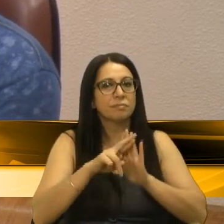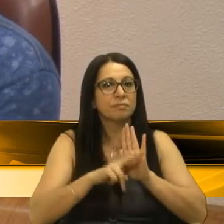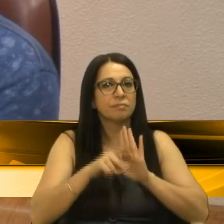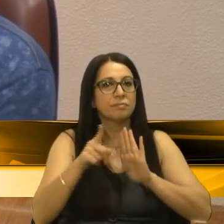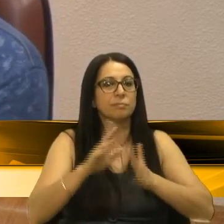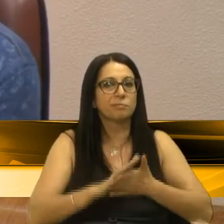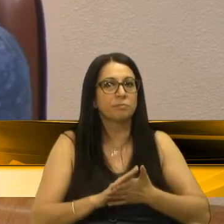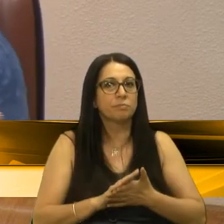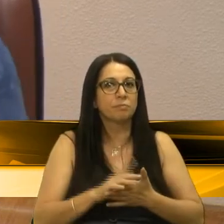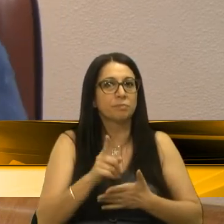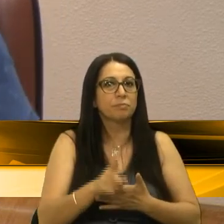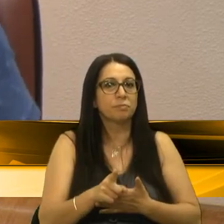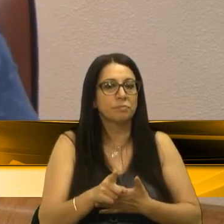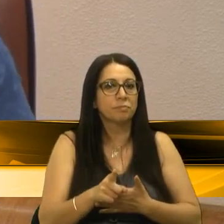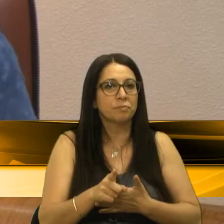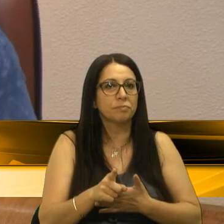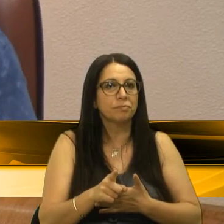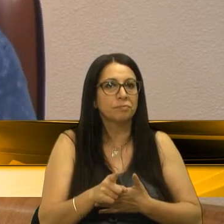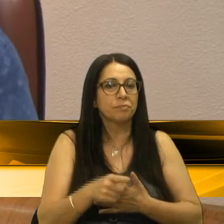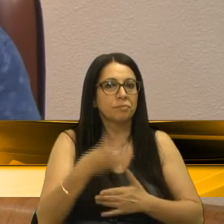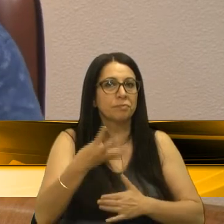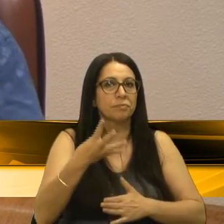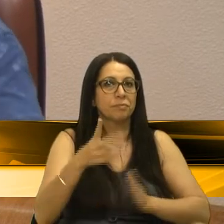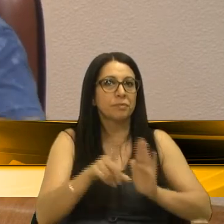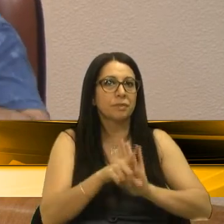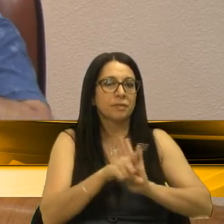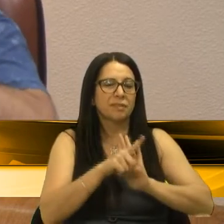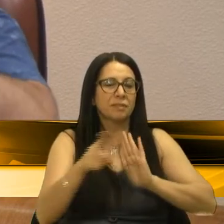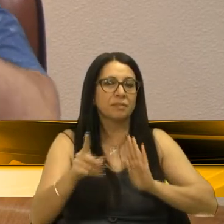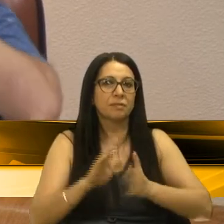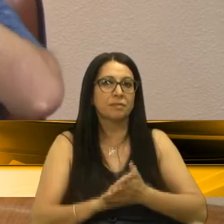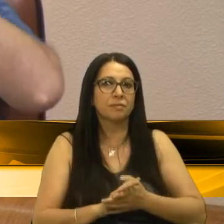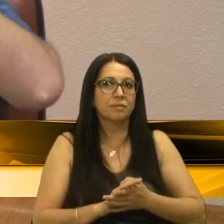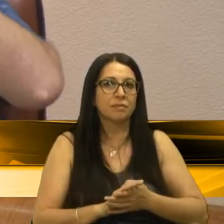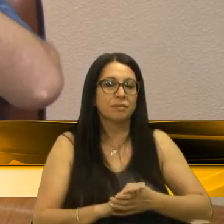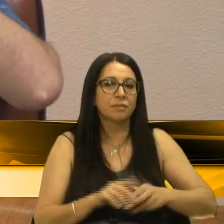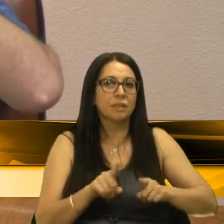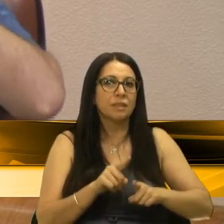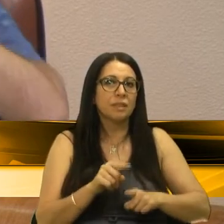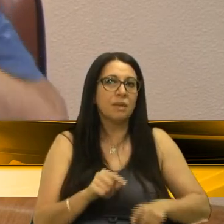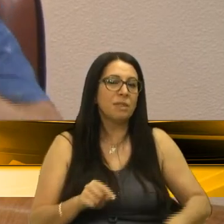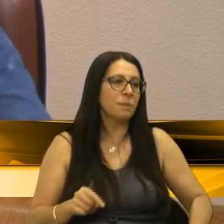matéria por lei específica. Seção 4ª da inexistência de débitos.